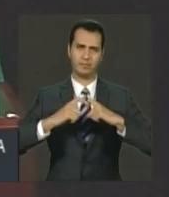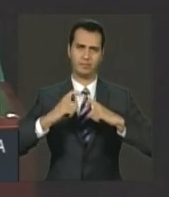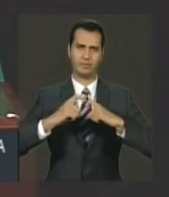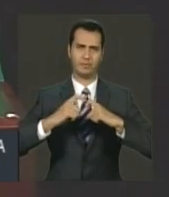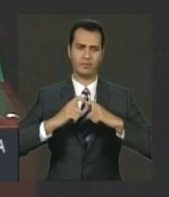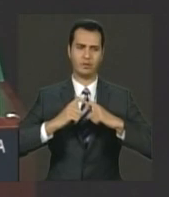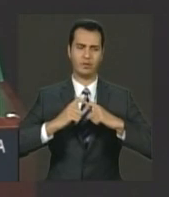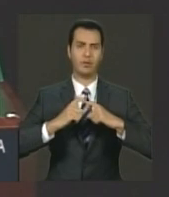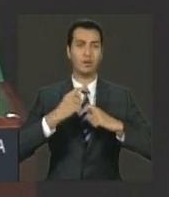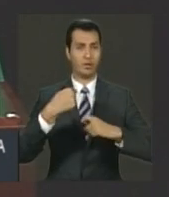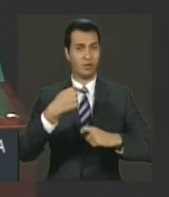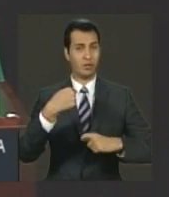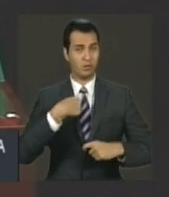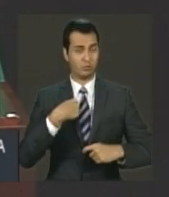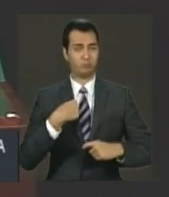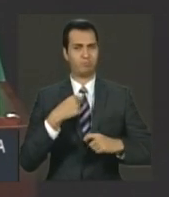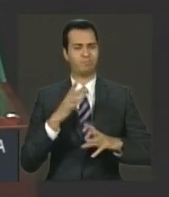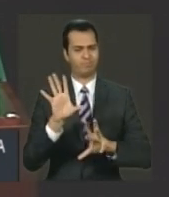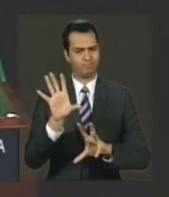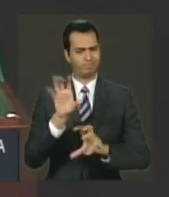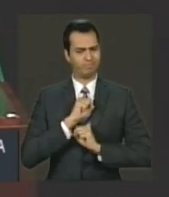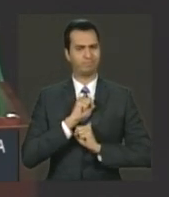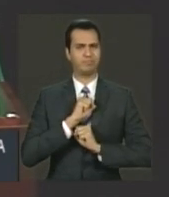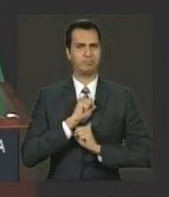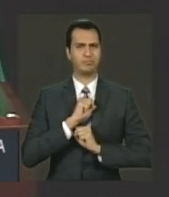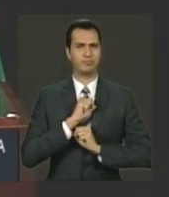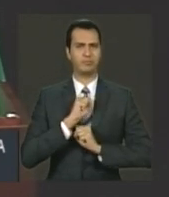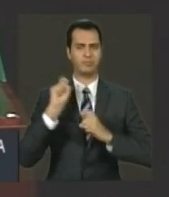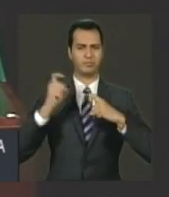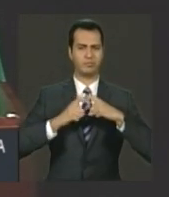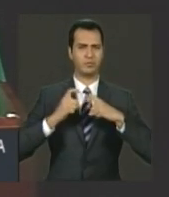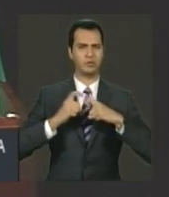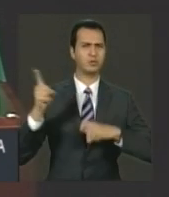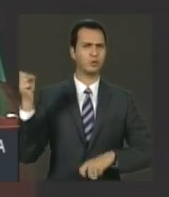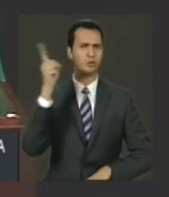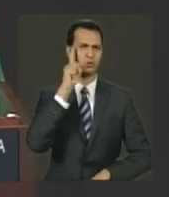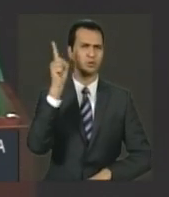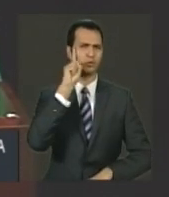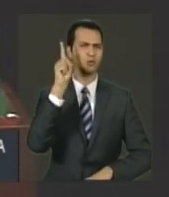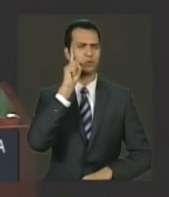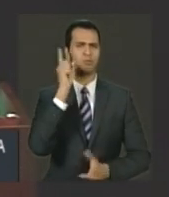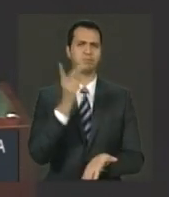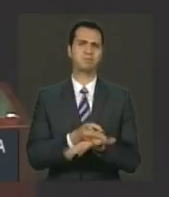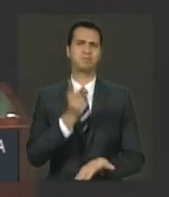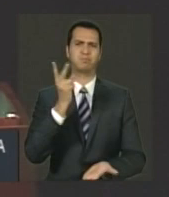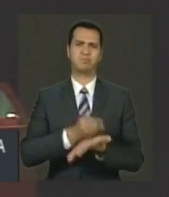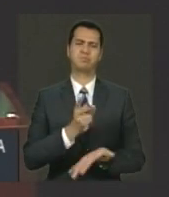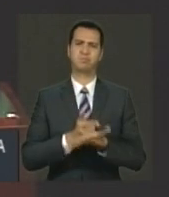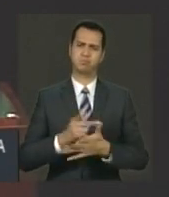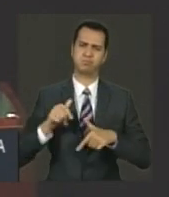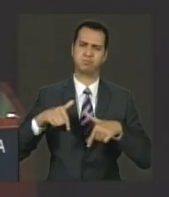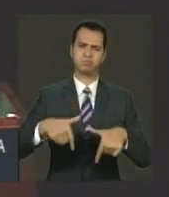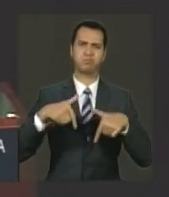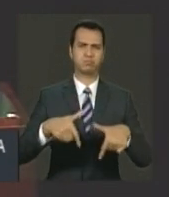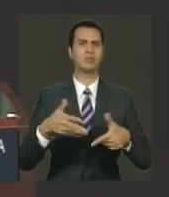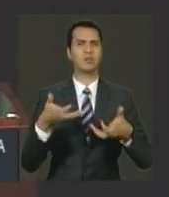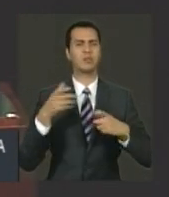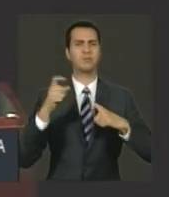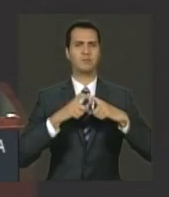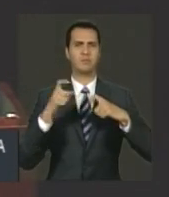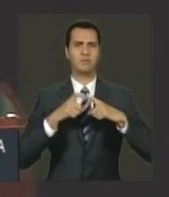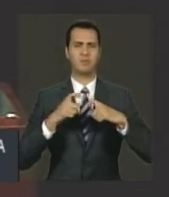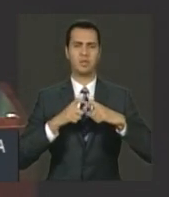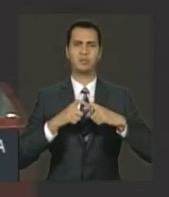como sacerdócio e dever, e todos os meus dias foram dedicados à construção de uma carreira científica e